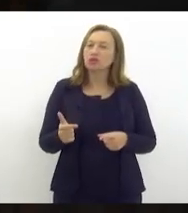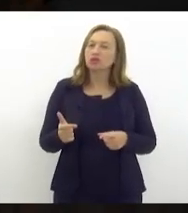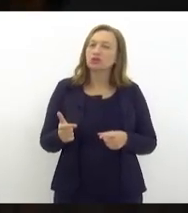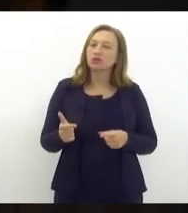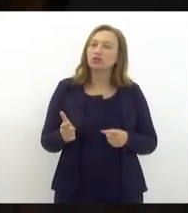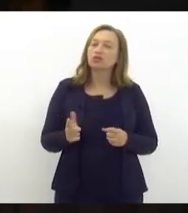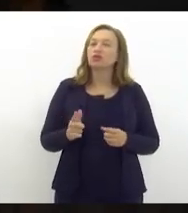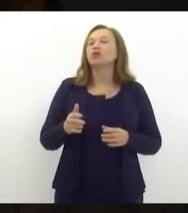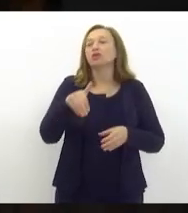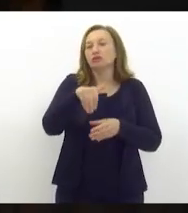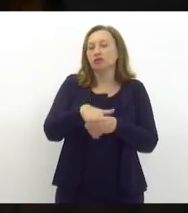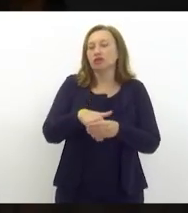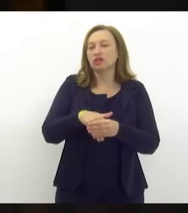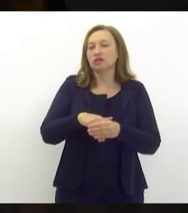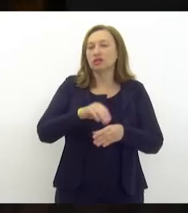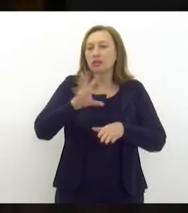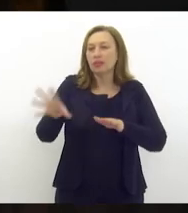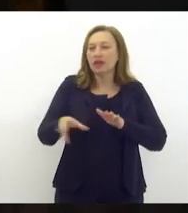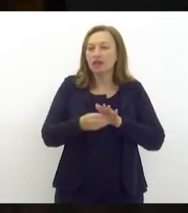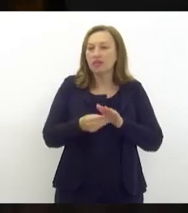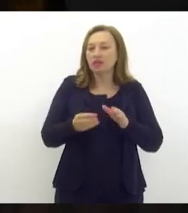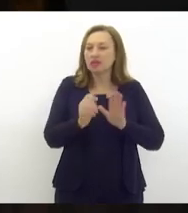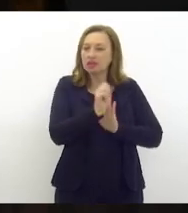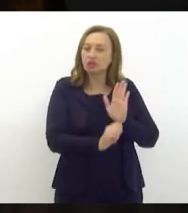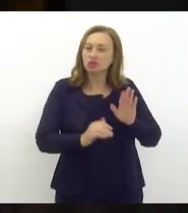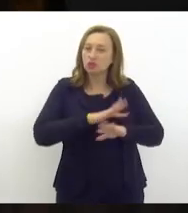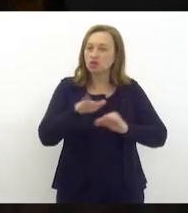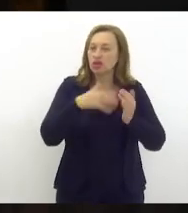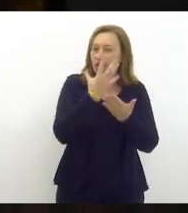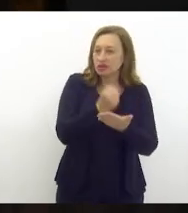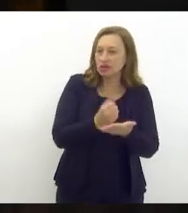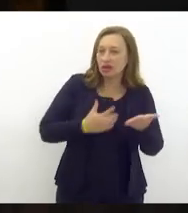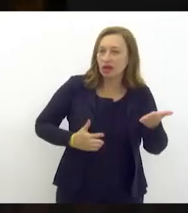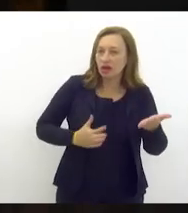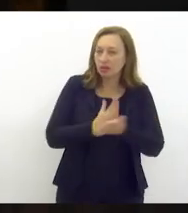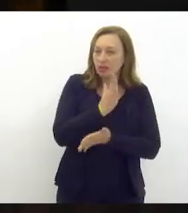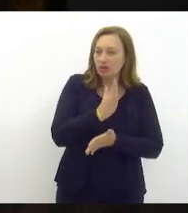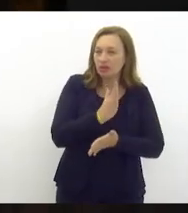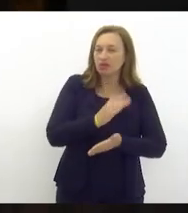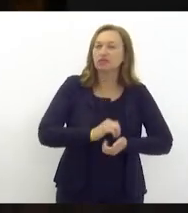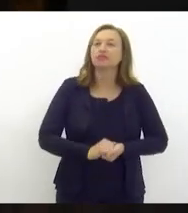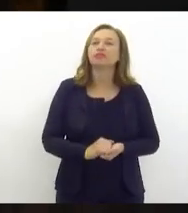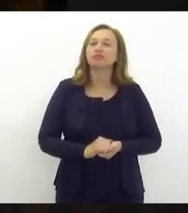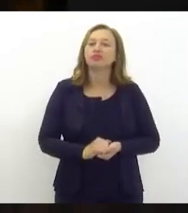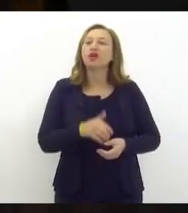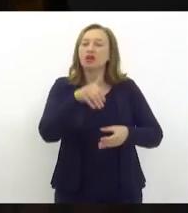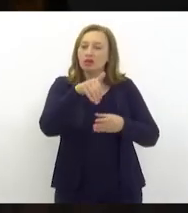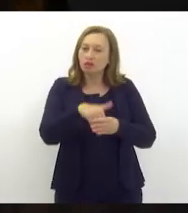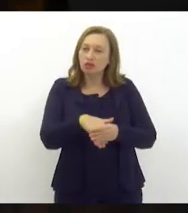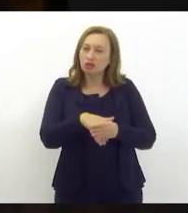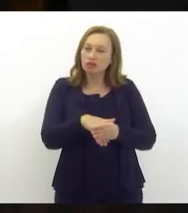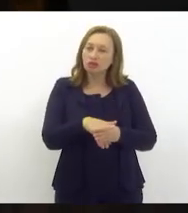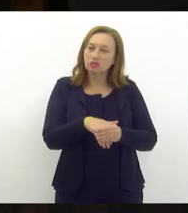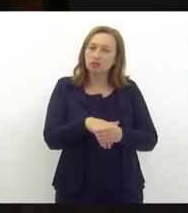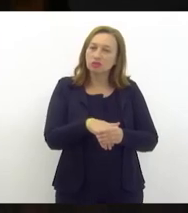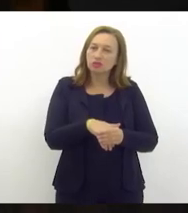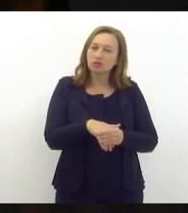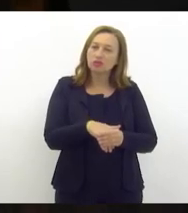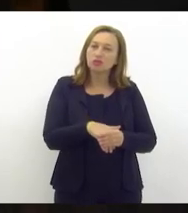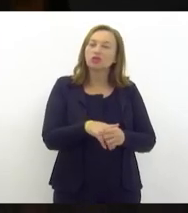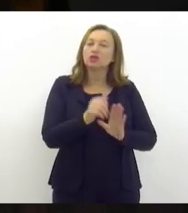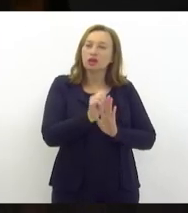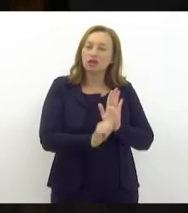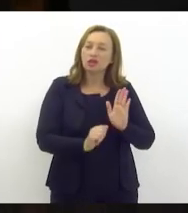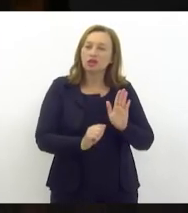a discussão. Em votação, a emenda de redação. Senhores que aprovam, permaneçam como estão. Aprovado. Em votação, a redação